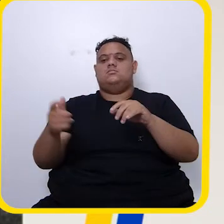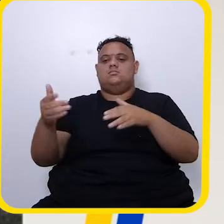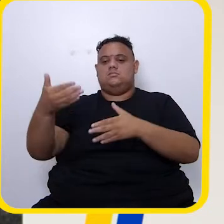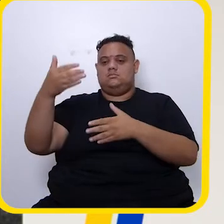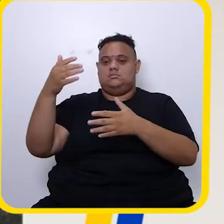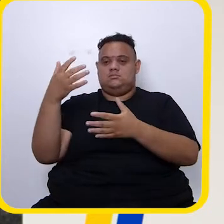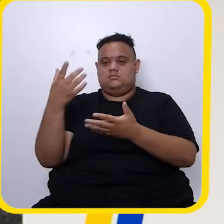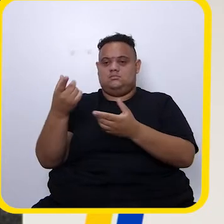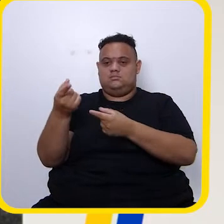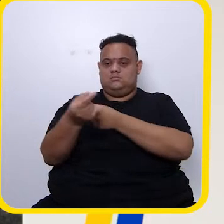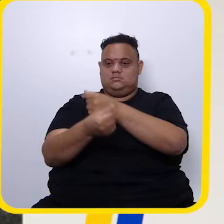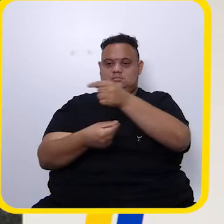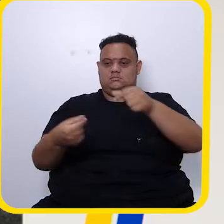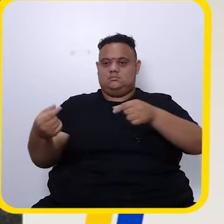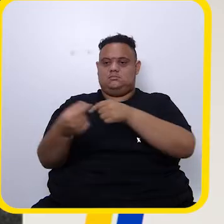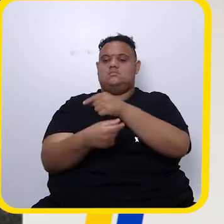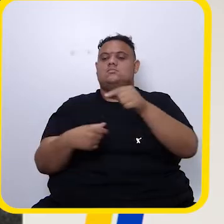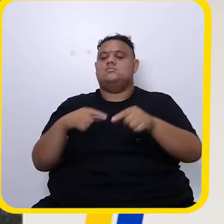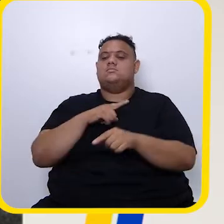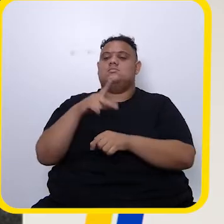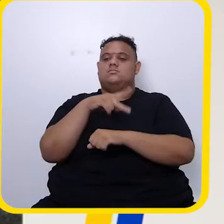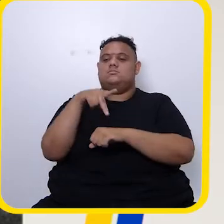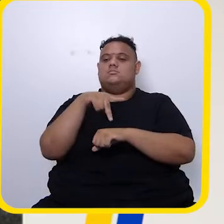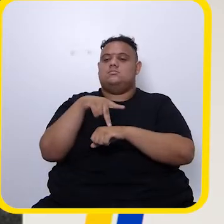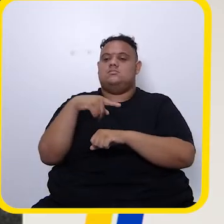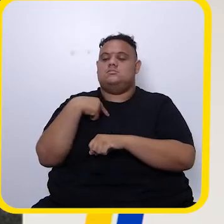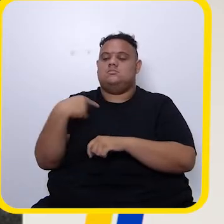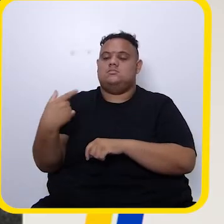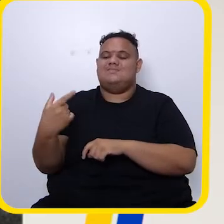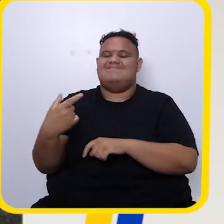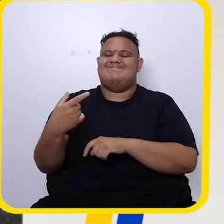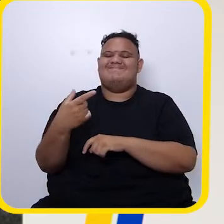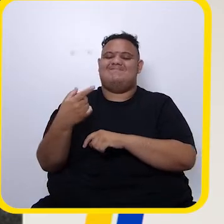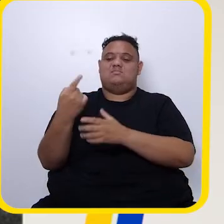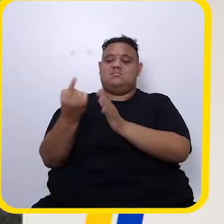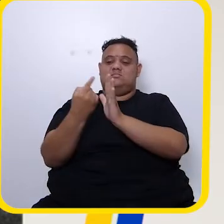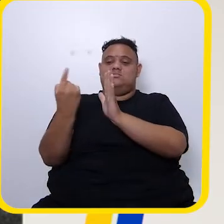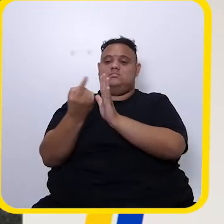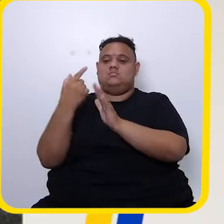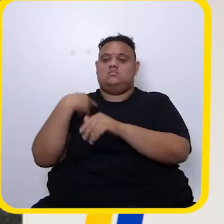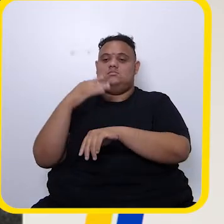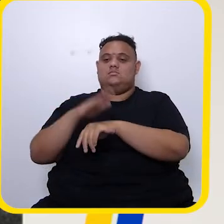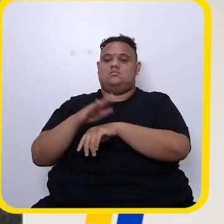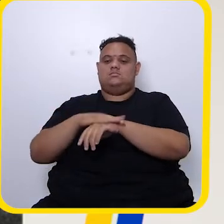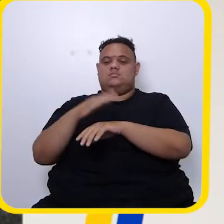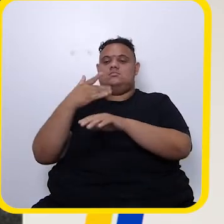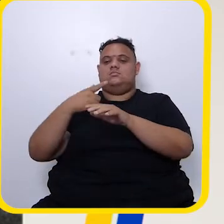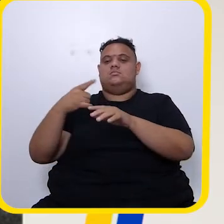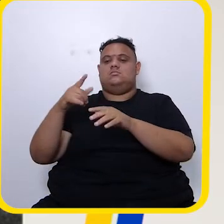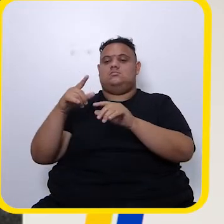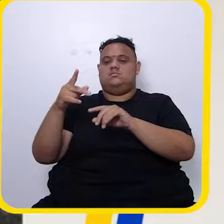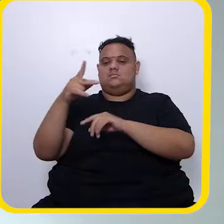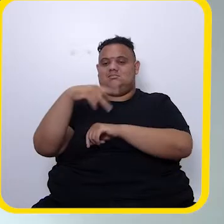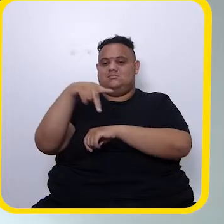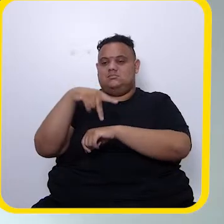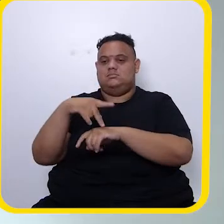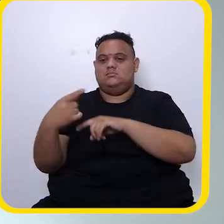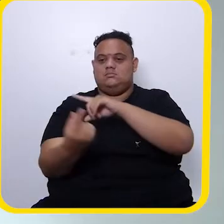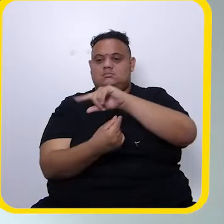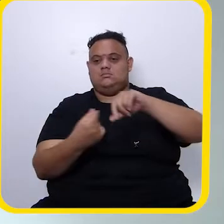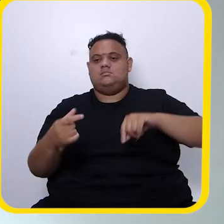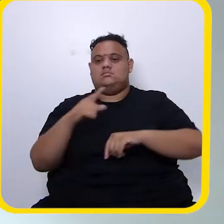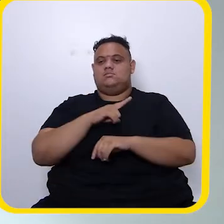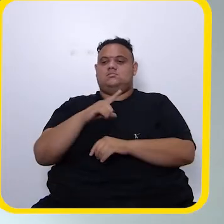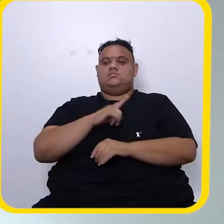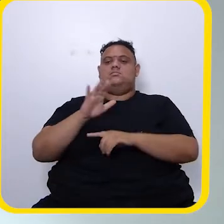mundo capitalista, né, se tornando ali um país isolado, né, sendo isolado pelos demais países capitalistas também, mas sempre